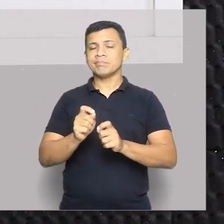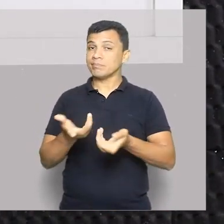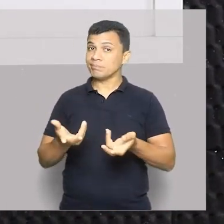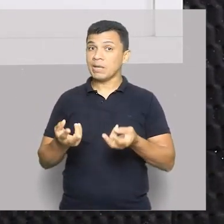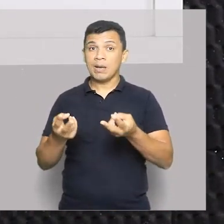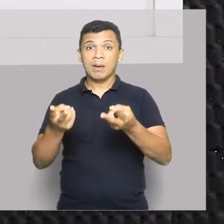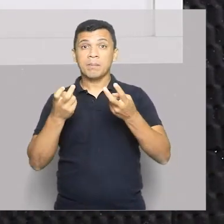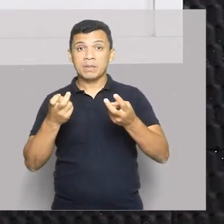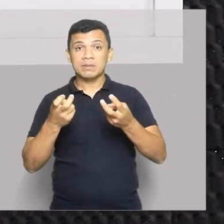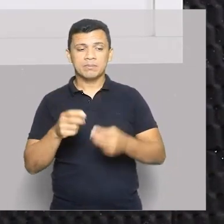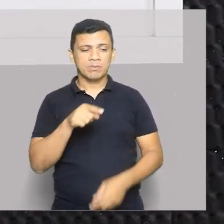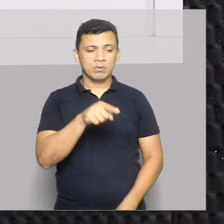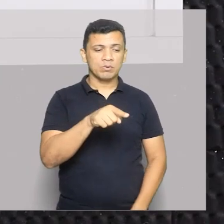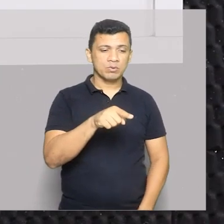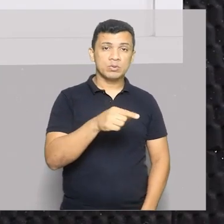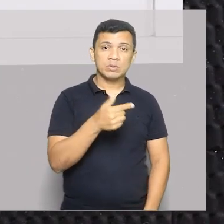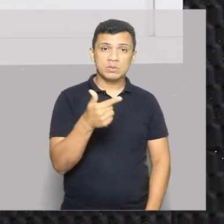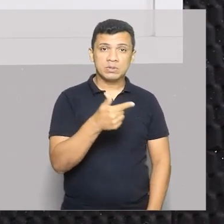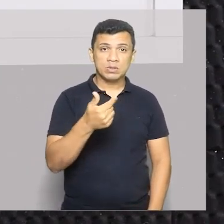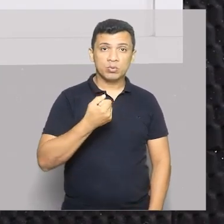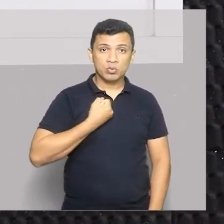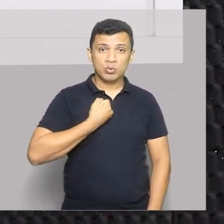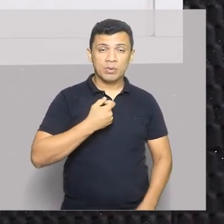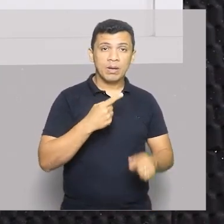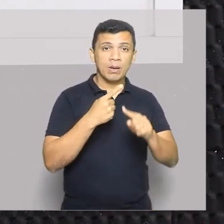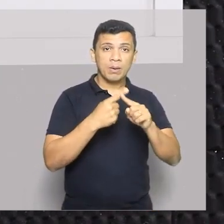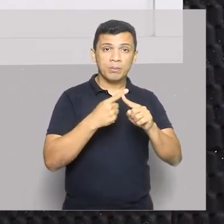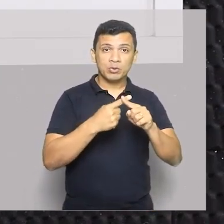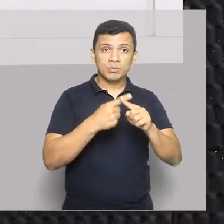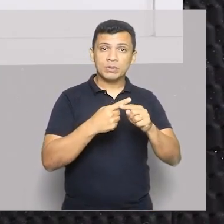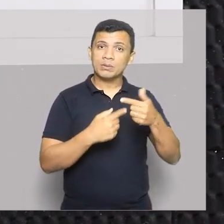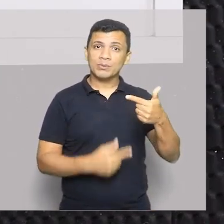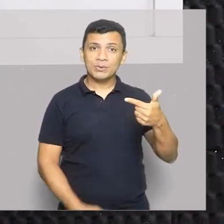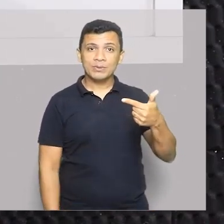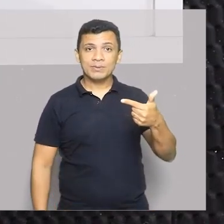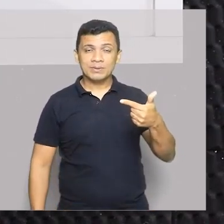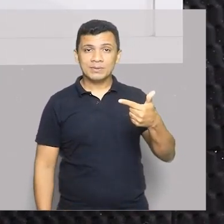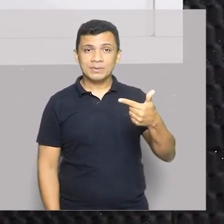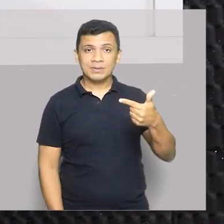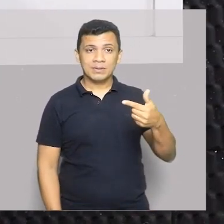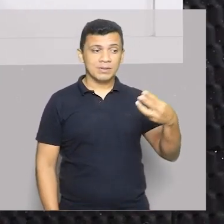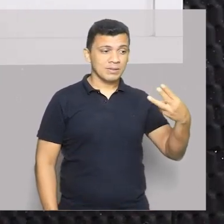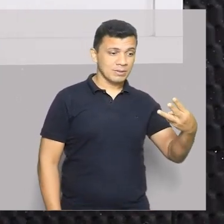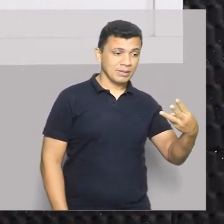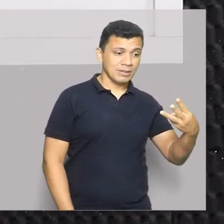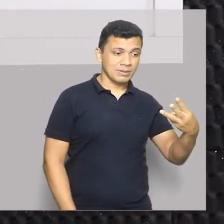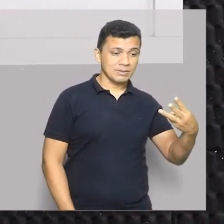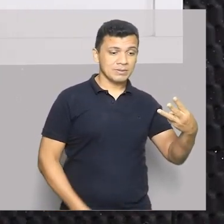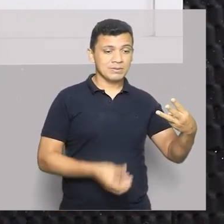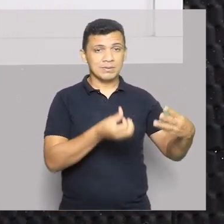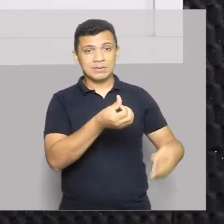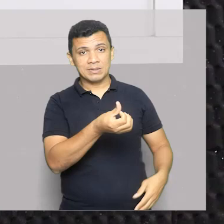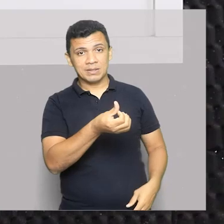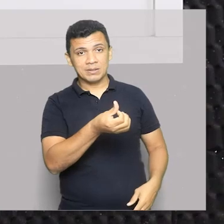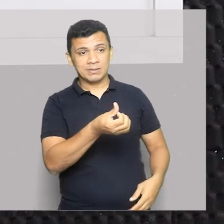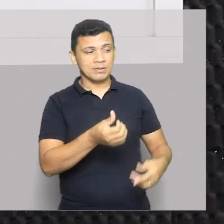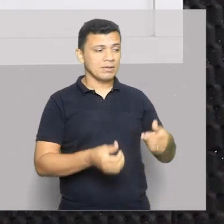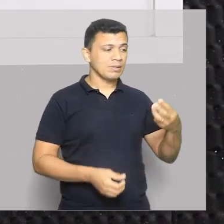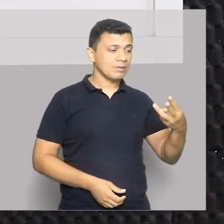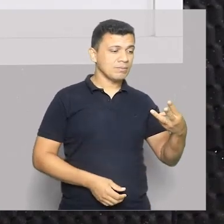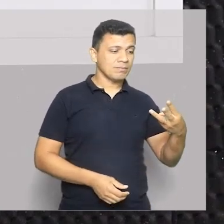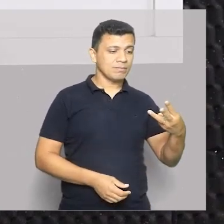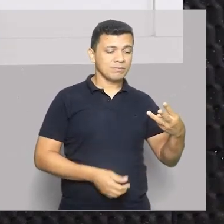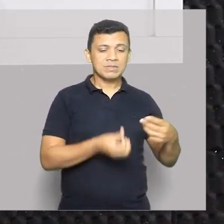que a partir do segundo número, você está multiplicando por 2, está dobrando. Passou de 3 por 6, 6 vezes 2 dá